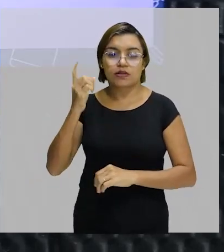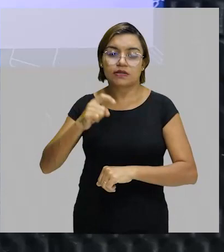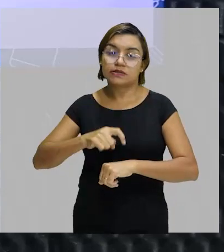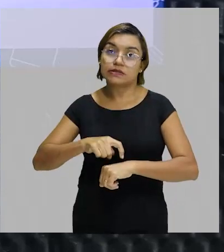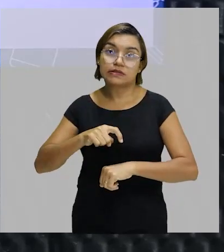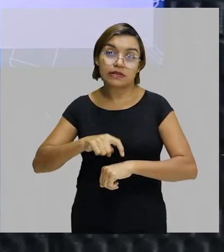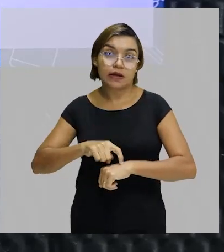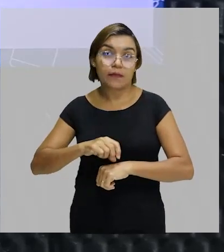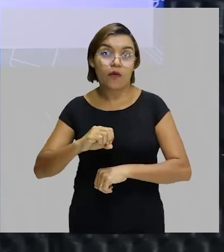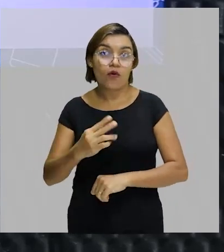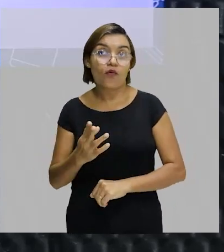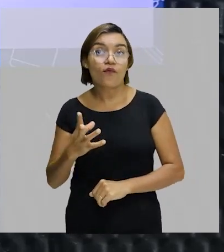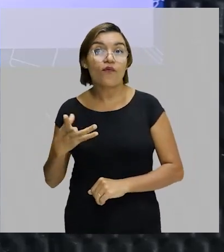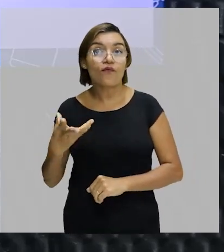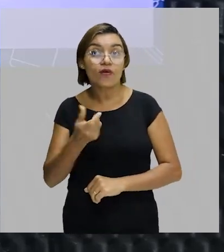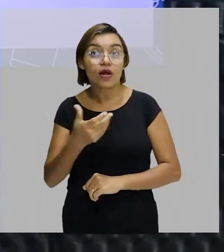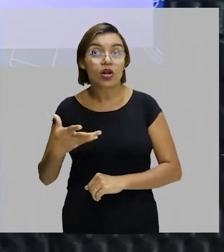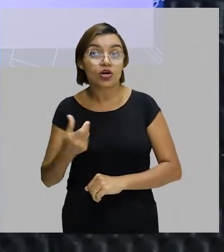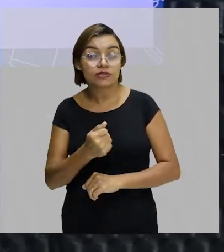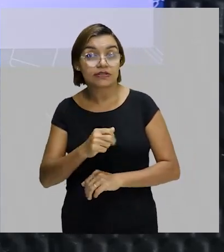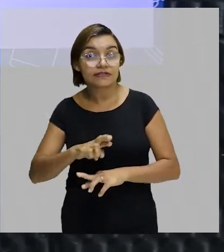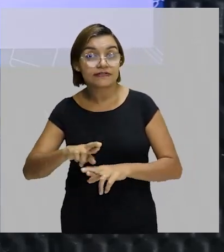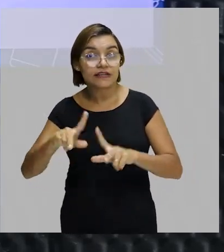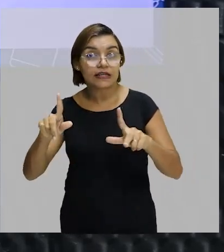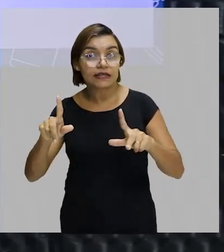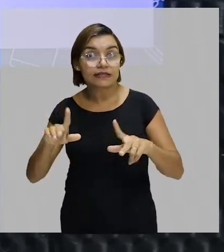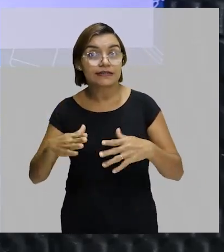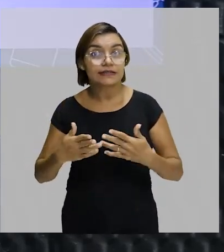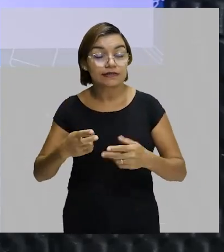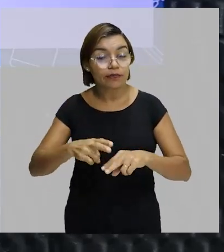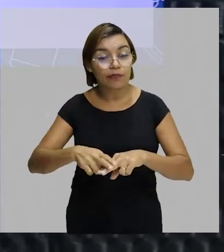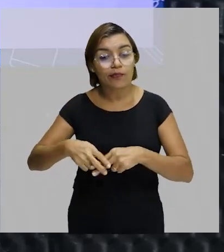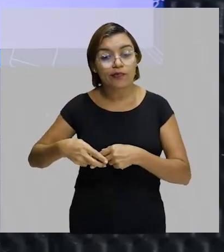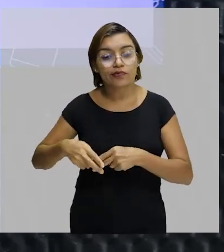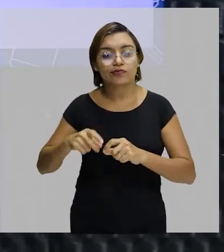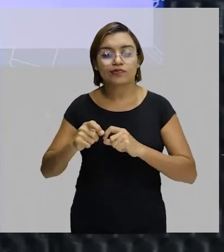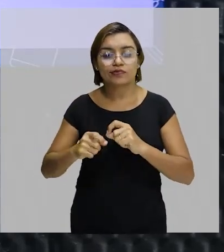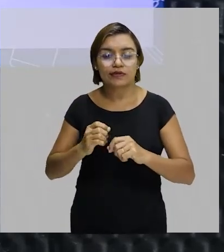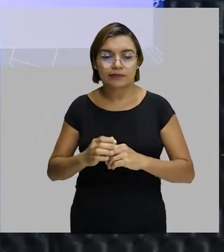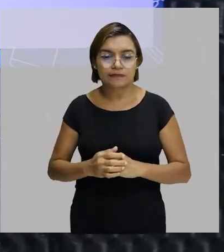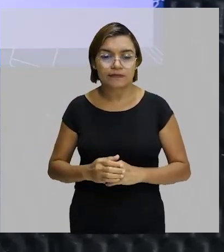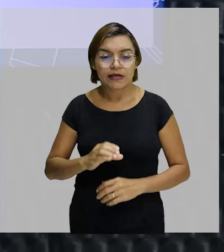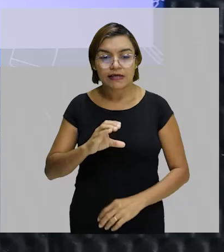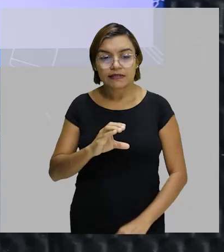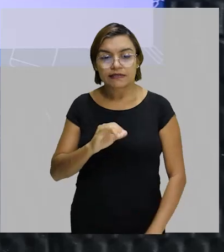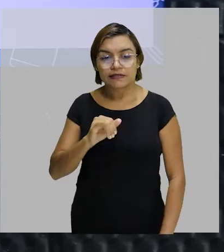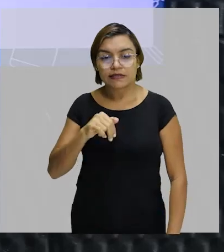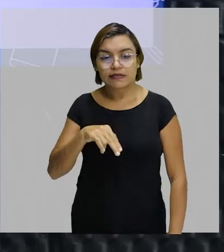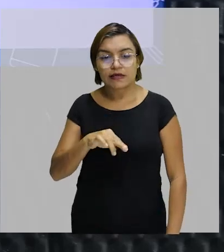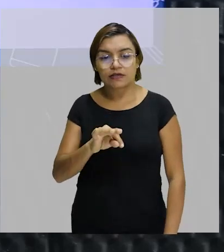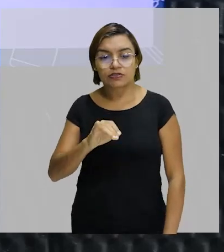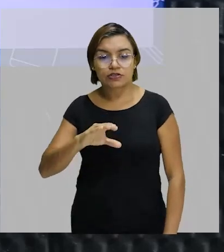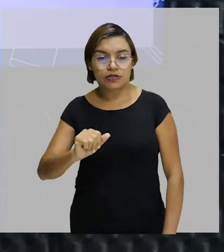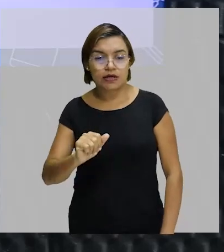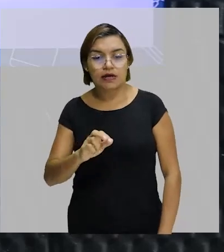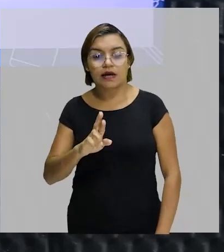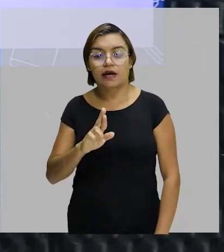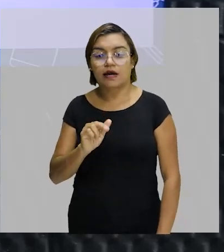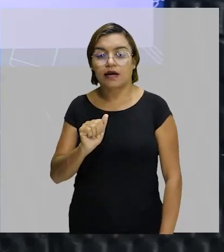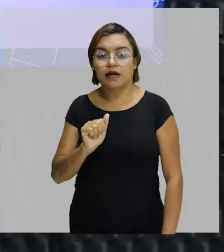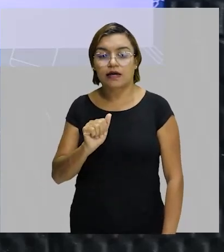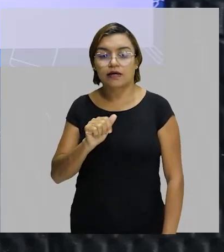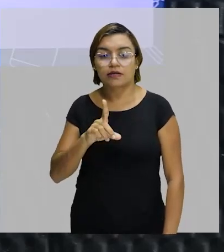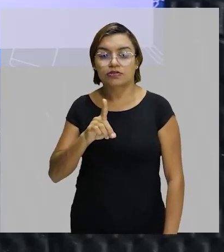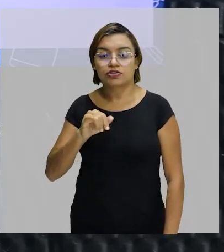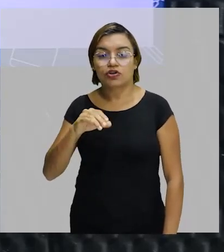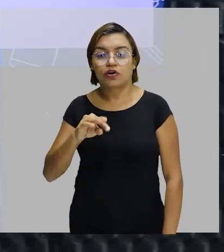ou velocidades diferentes. Por isso, olha só, a cinética radioativa